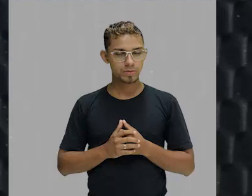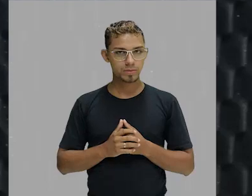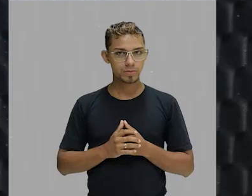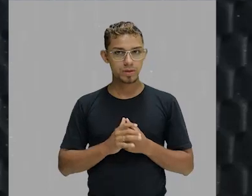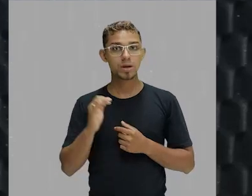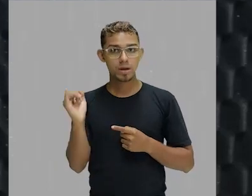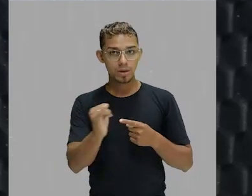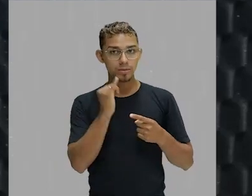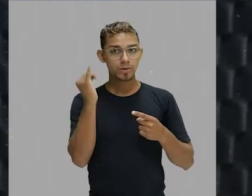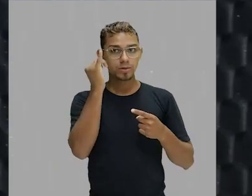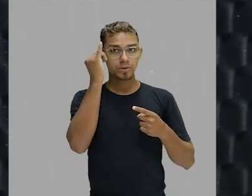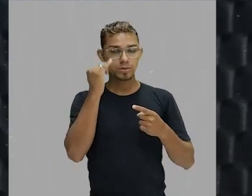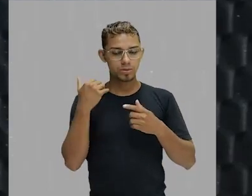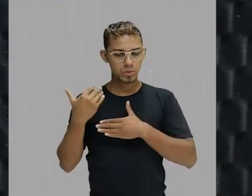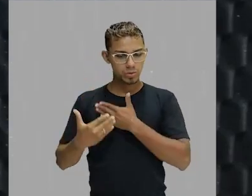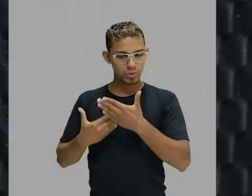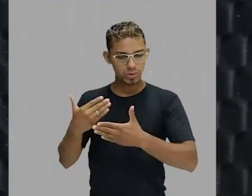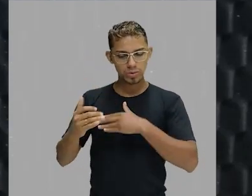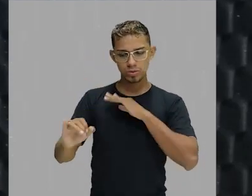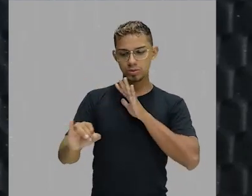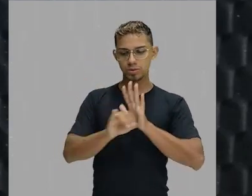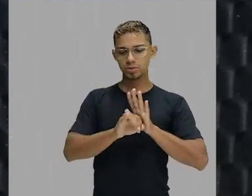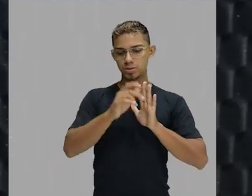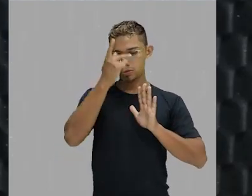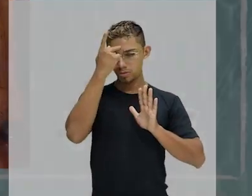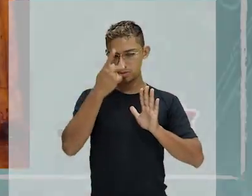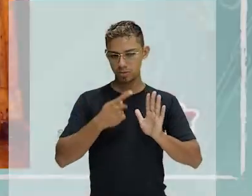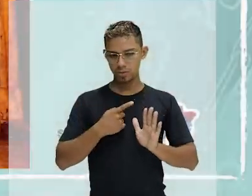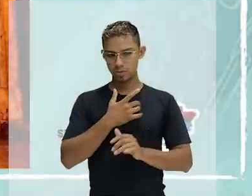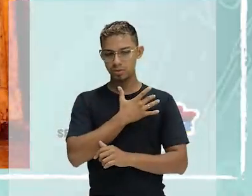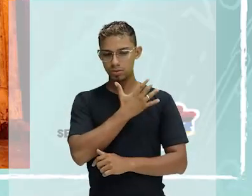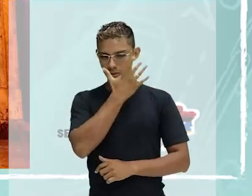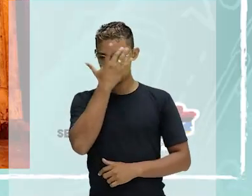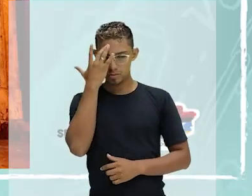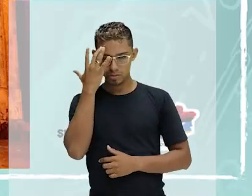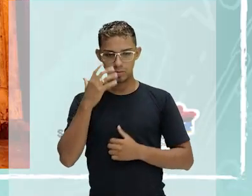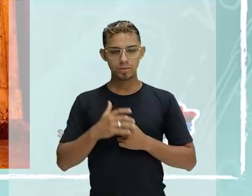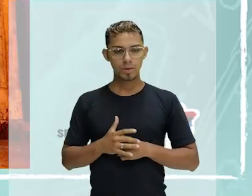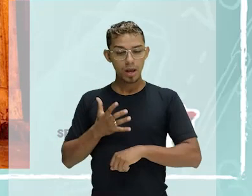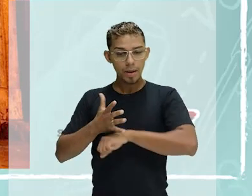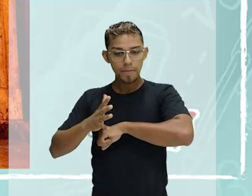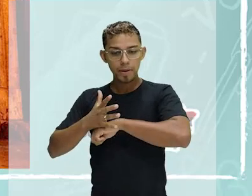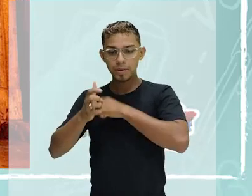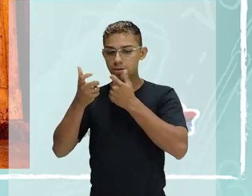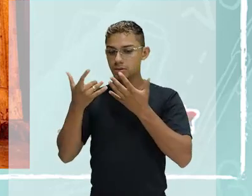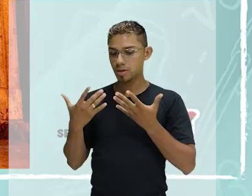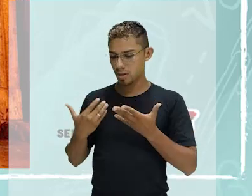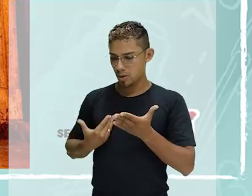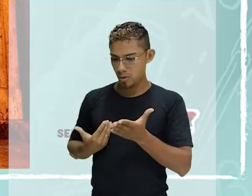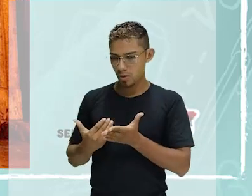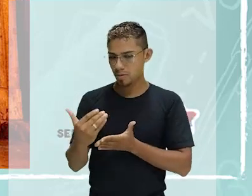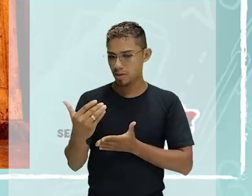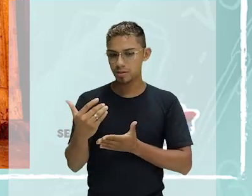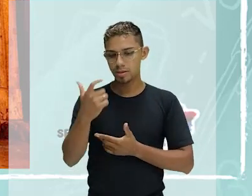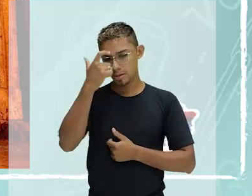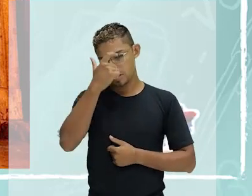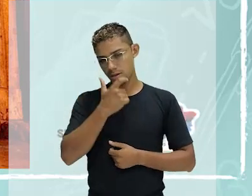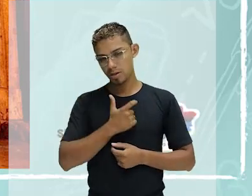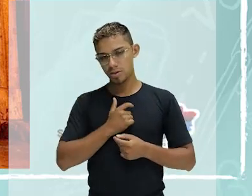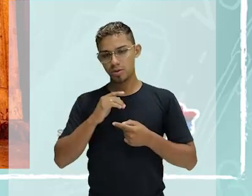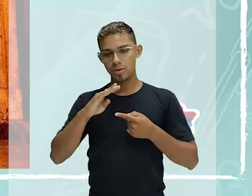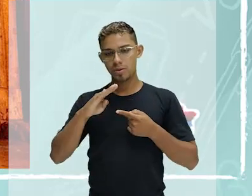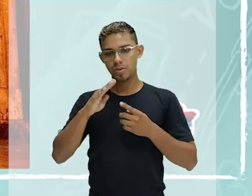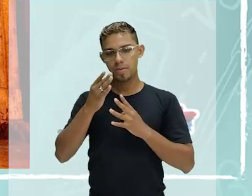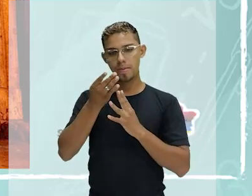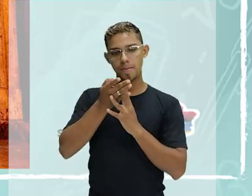considerado importante para o nosso processo de identidade pessoal. Na prática, professor, bom, eu vou começar porque eu sou extremamente barrista, amo